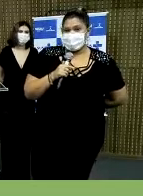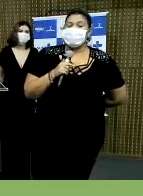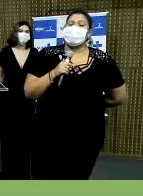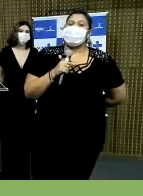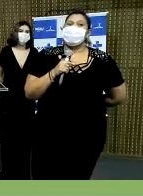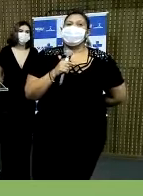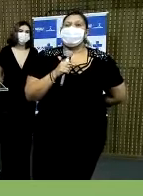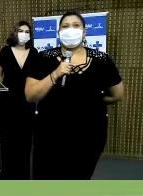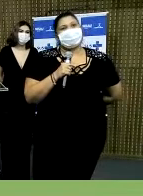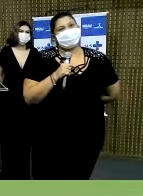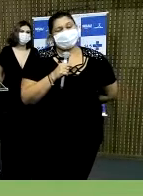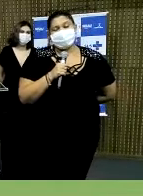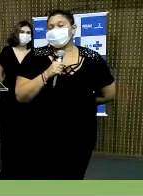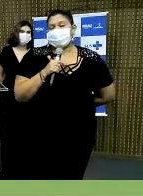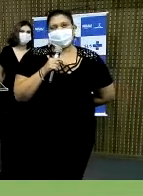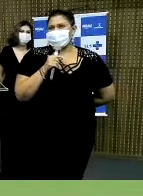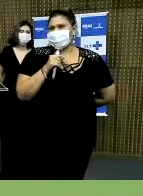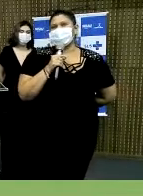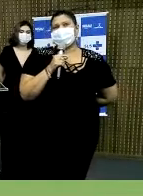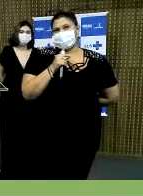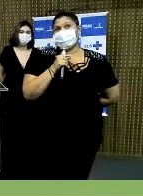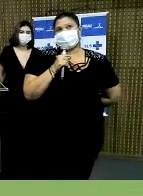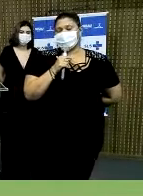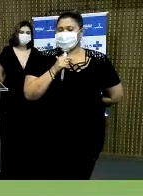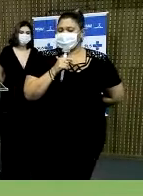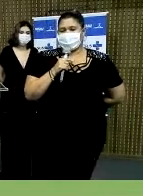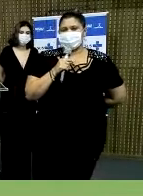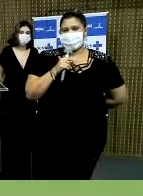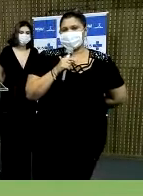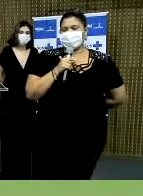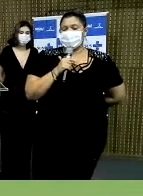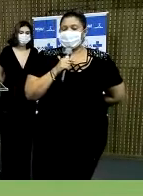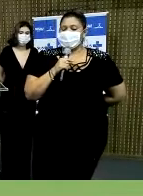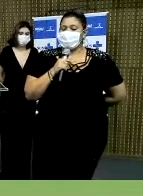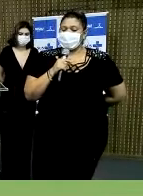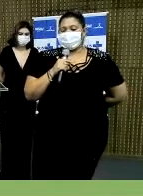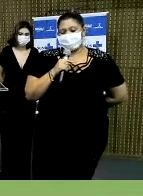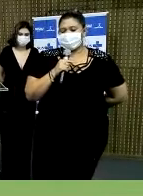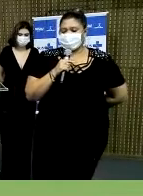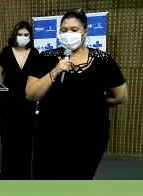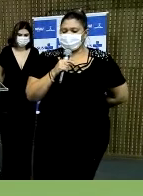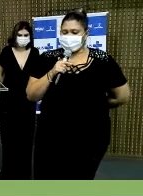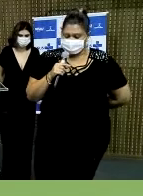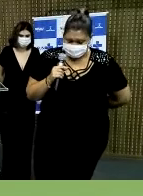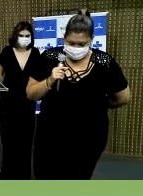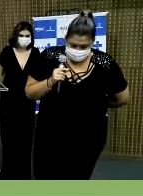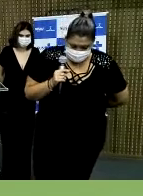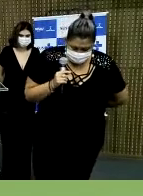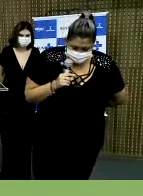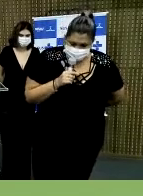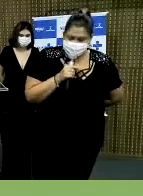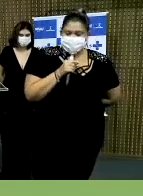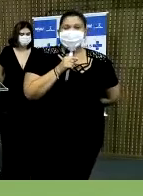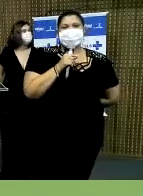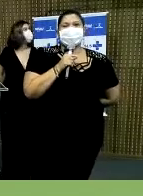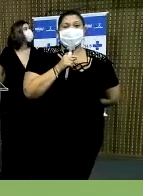unidade. Então, tinha muita reclamação por falta desse profissional na unidade. E aí, tirou ouvidoria. Mas,